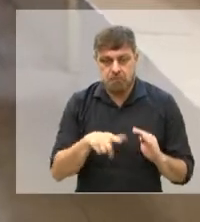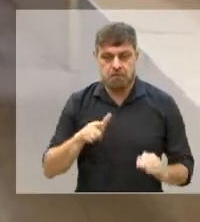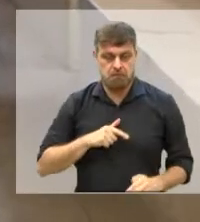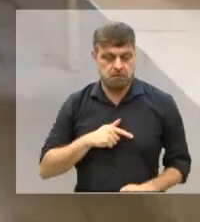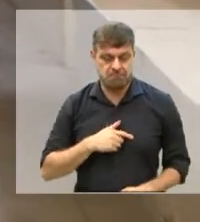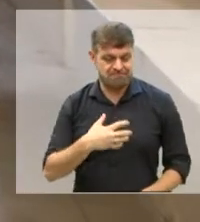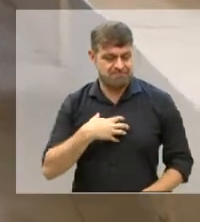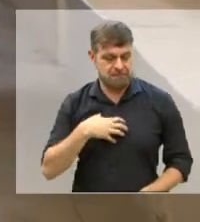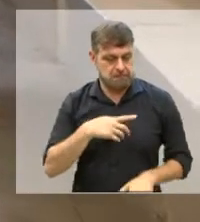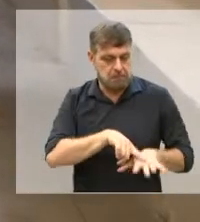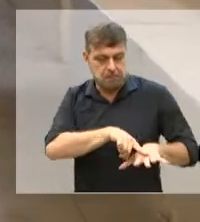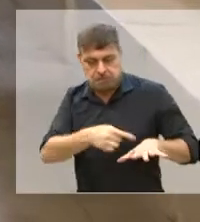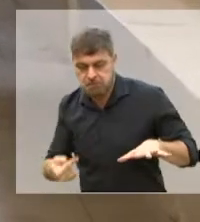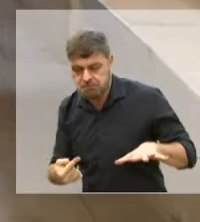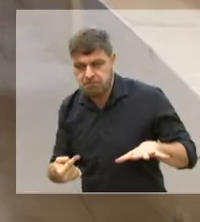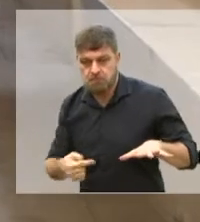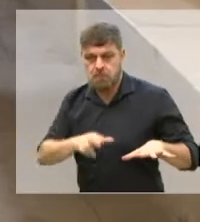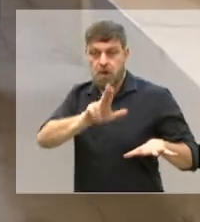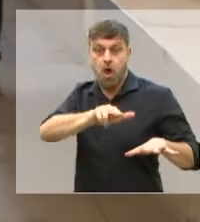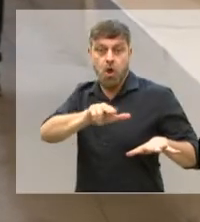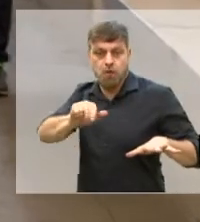fica